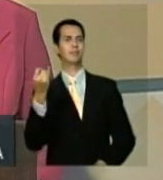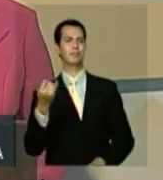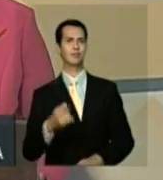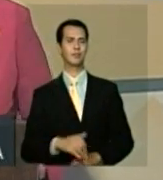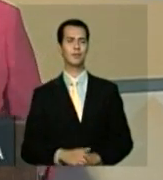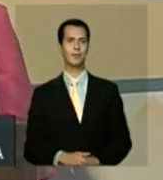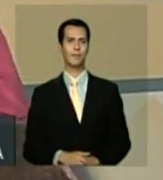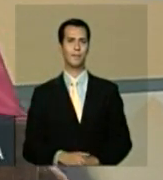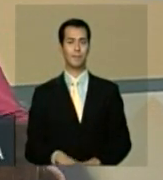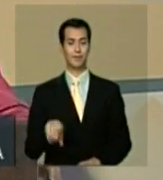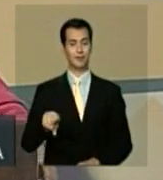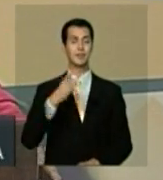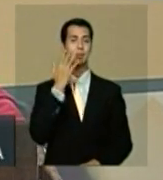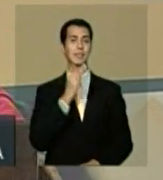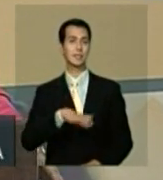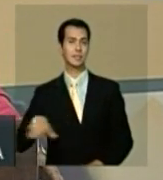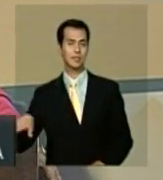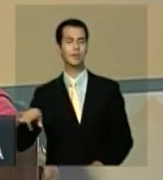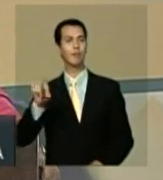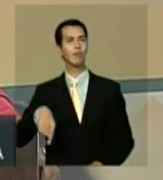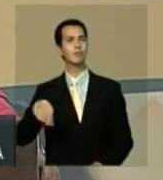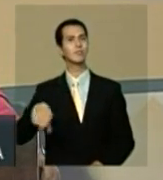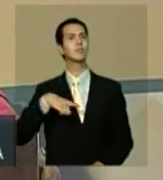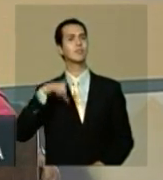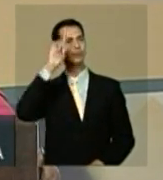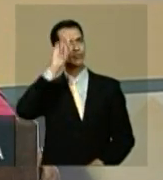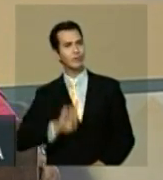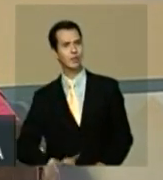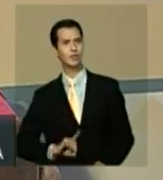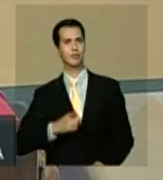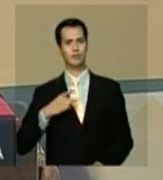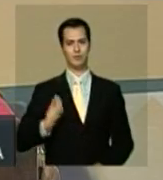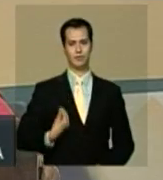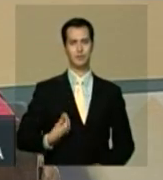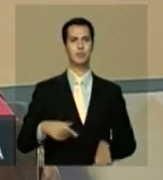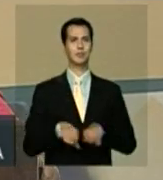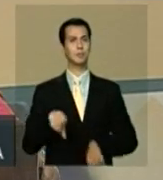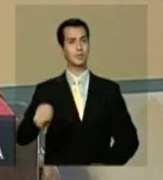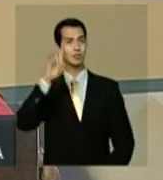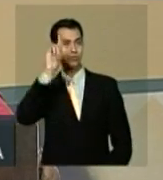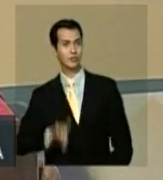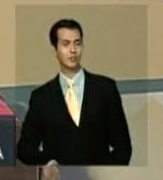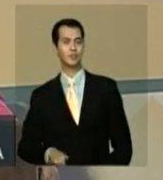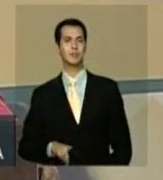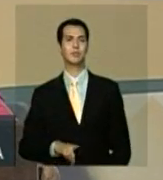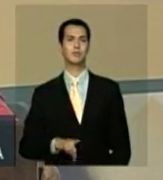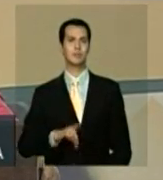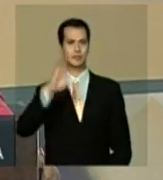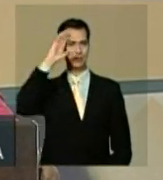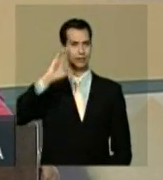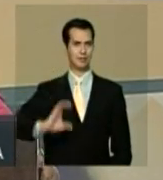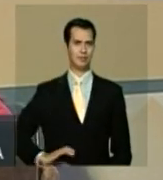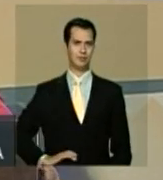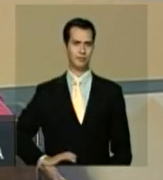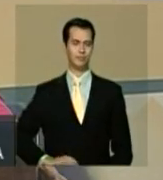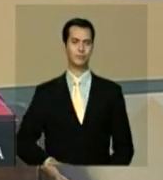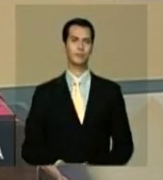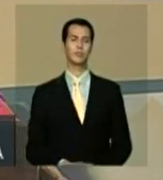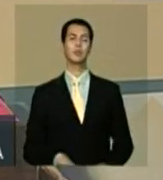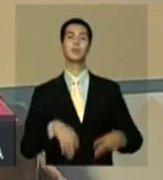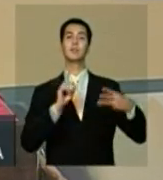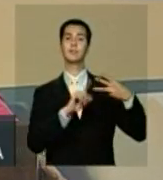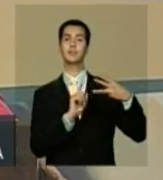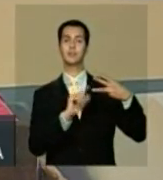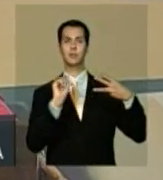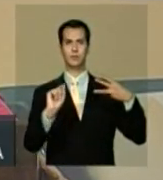direito à vida e à cidadania o terceiro eixo está focado na saúde de